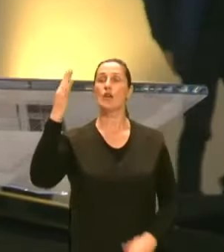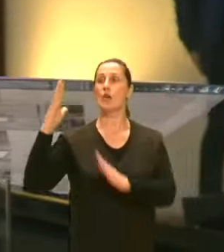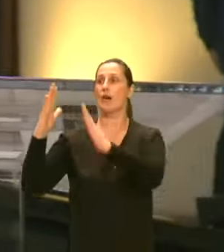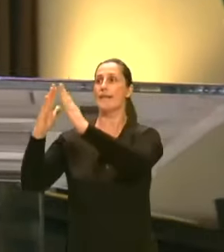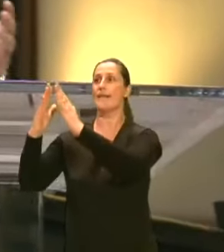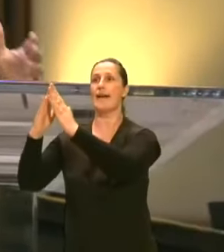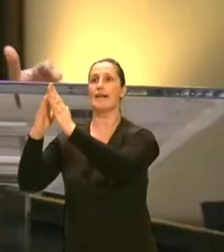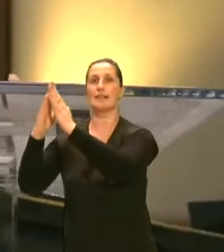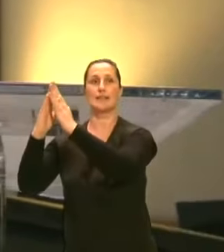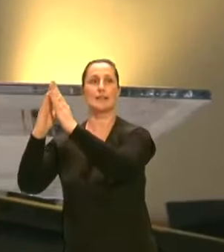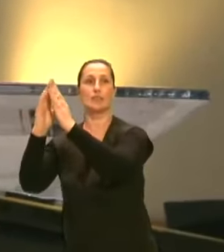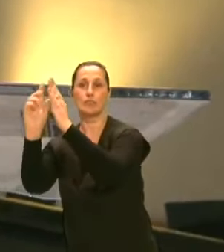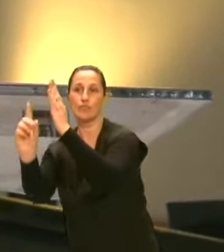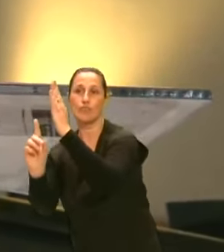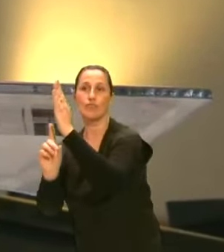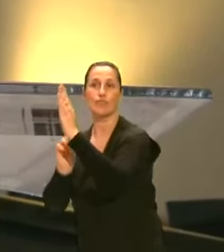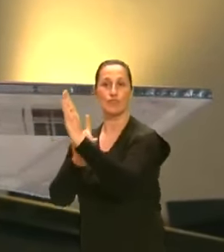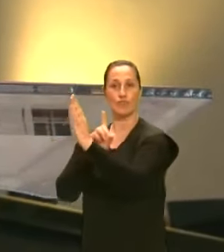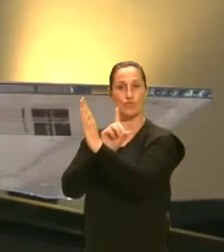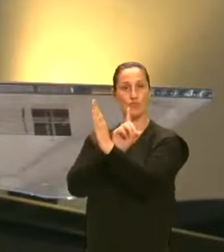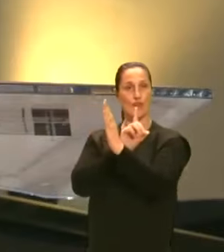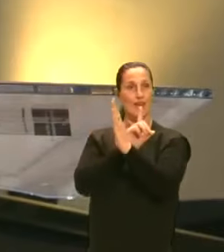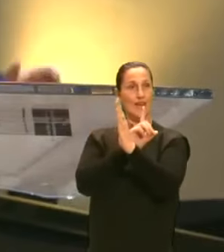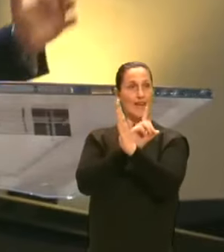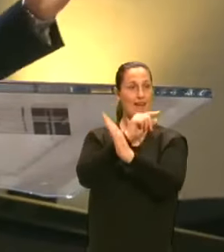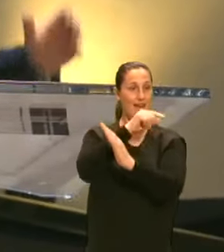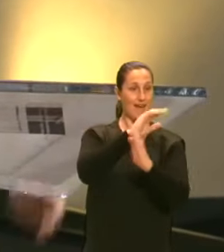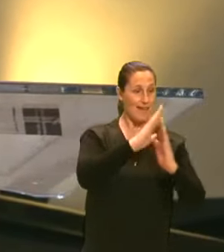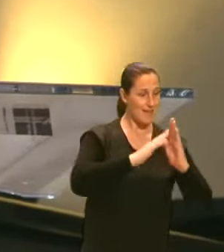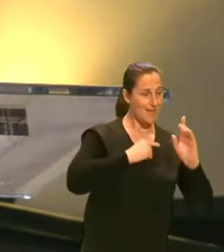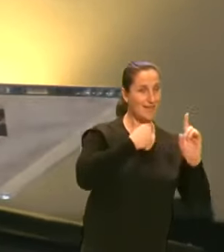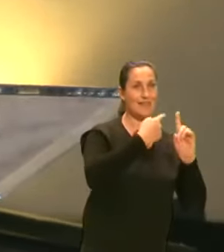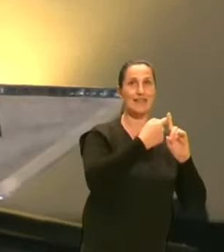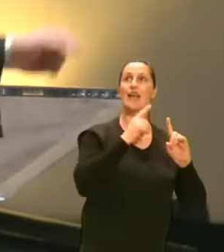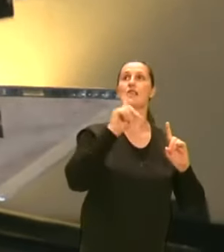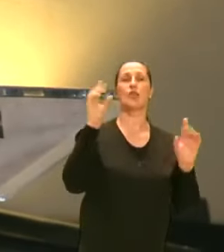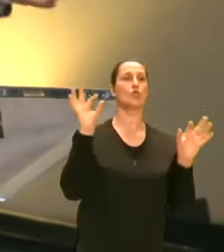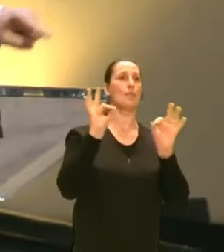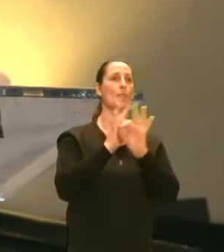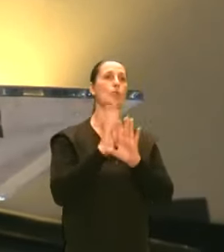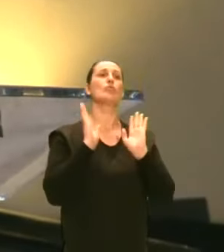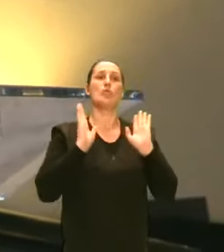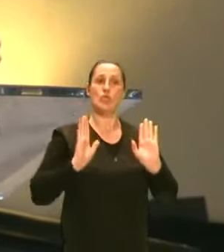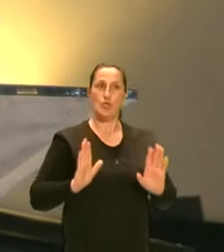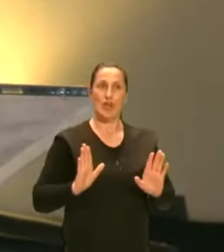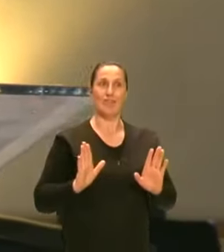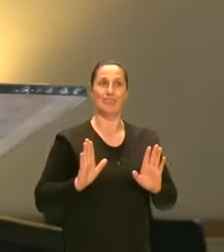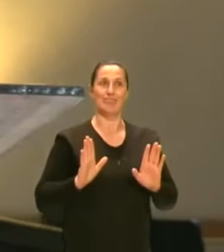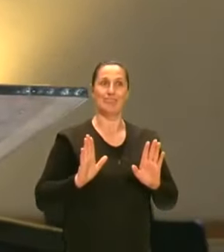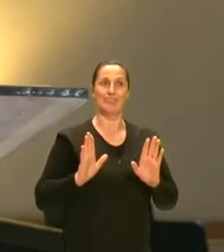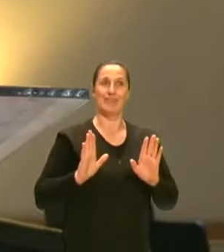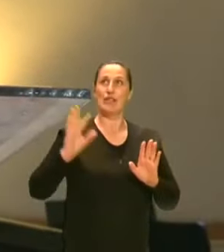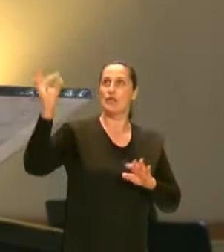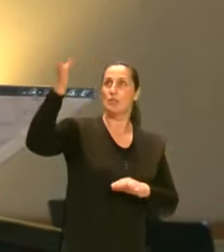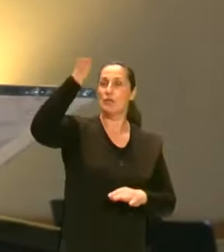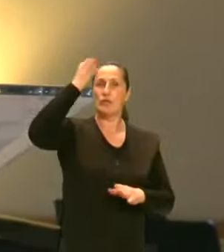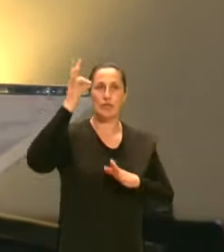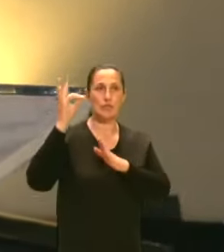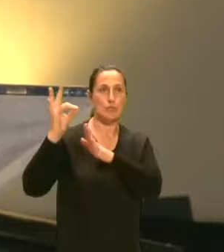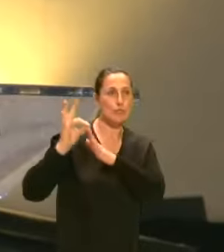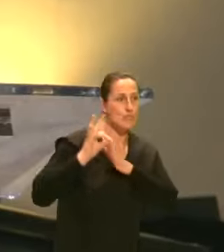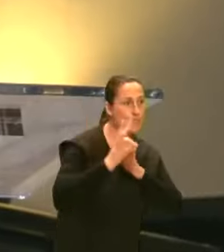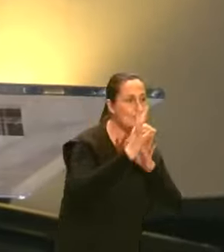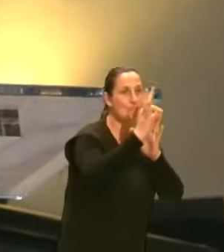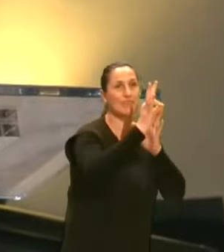nos encontrarmos como igreja, Deus está pronto para falar ao nosso coração. Na verdade, foi o Espírito Santo que nos trouxe. Talvez você